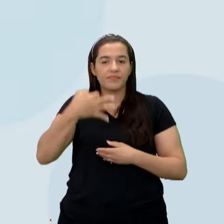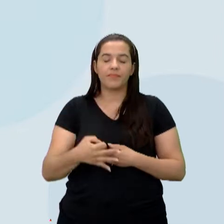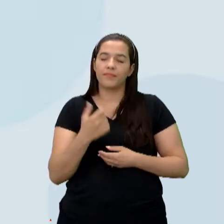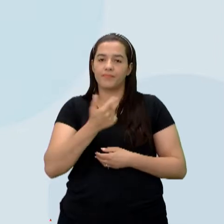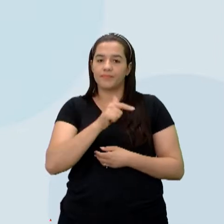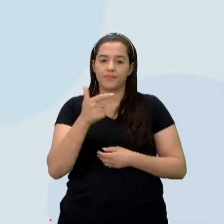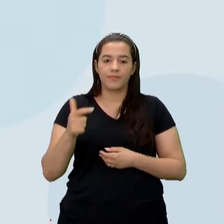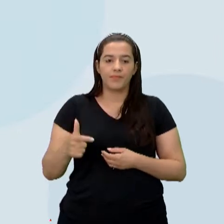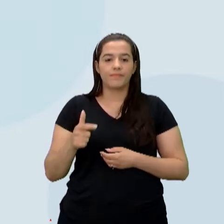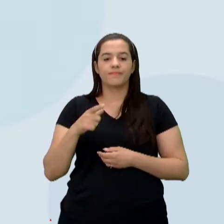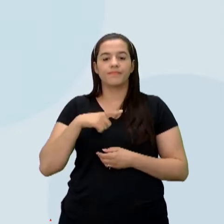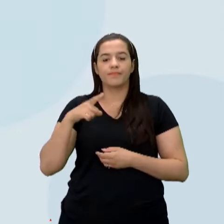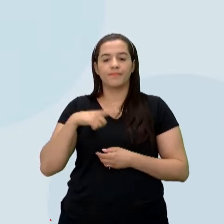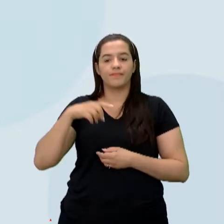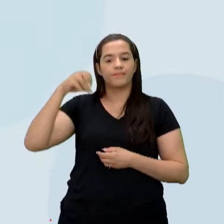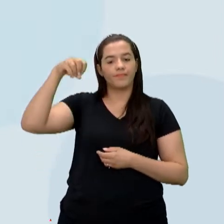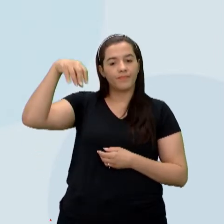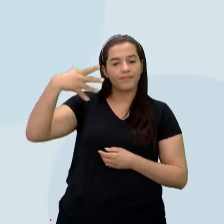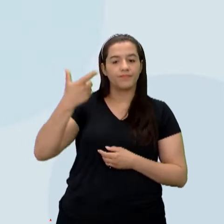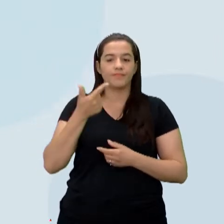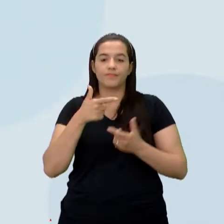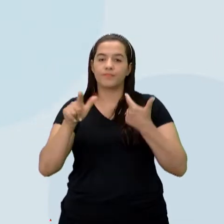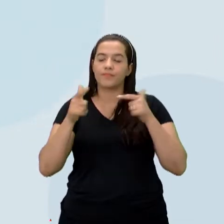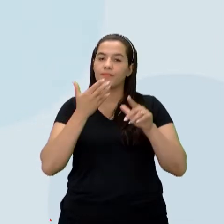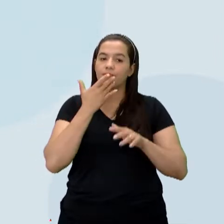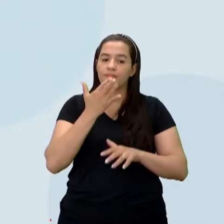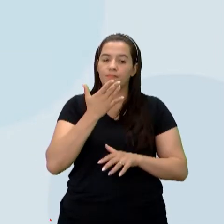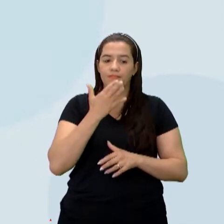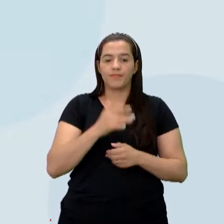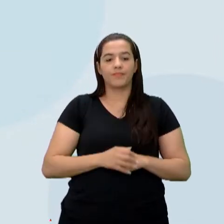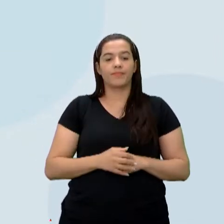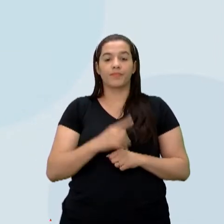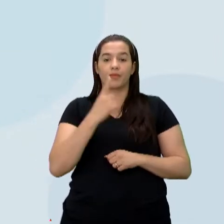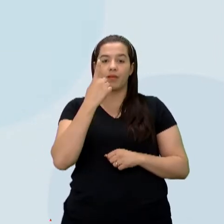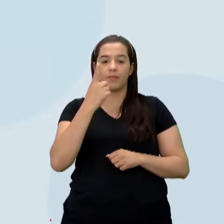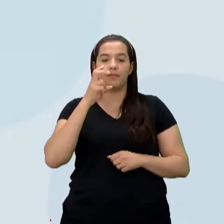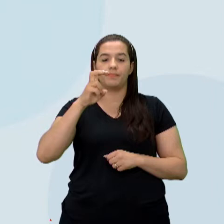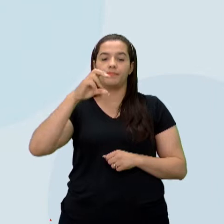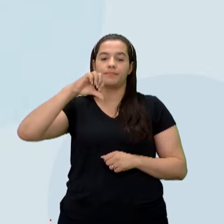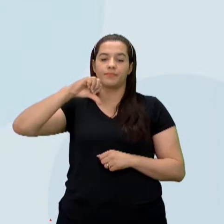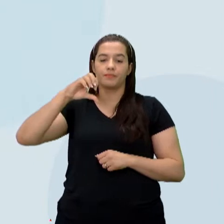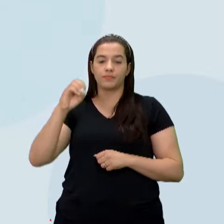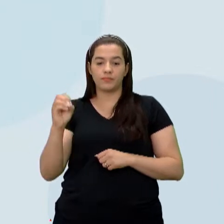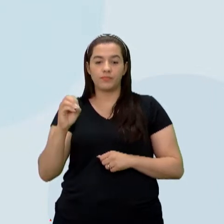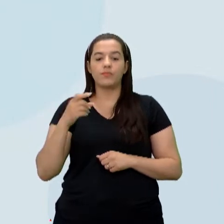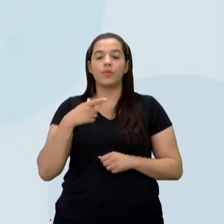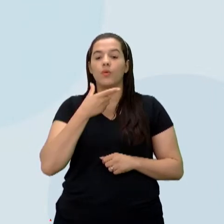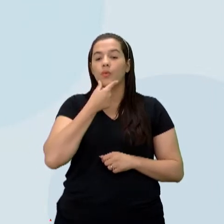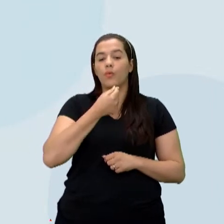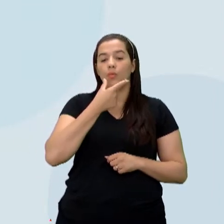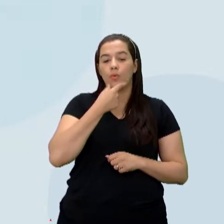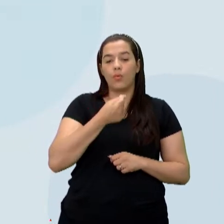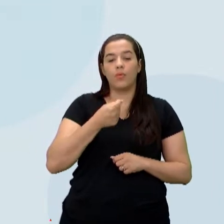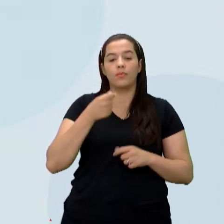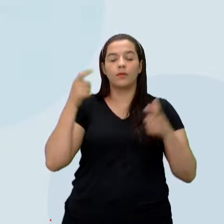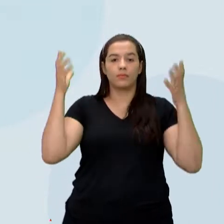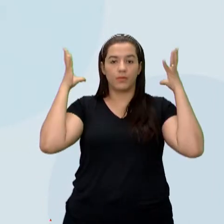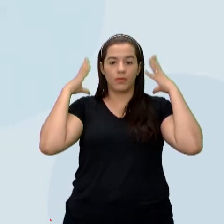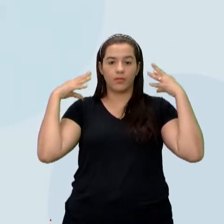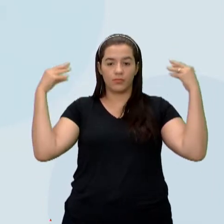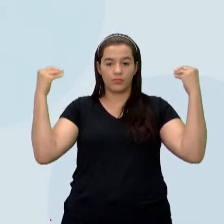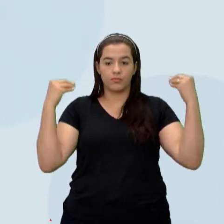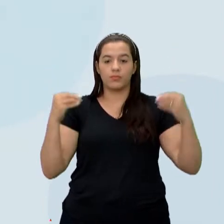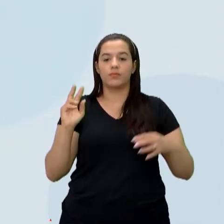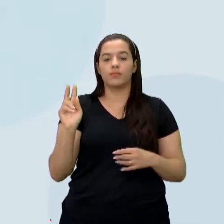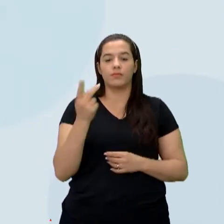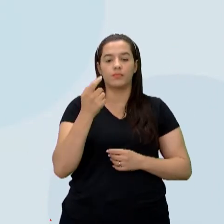contornavam-nas com halos e espectros de cores. Em 1590, o holandês Hans Janssen e o